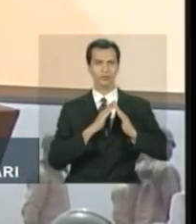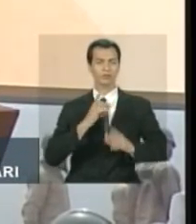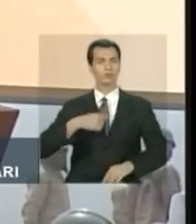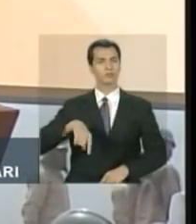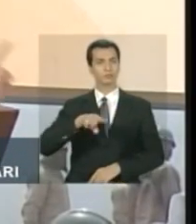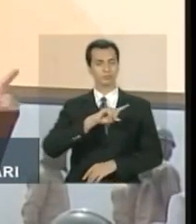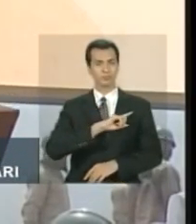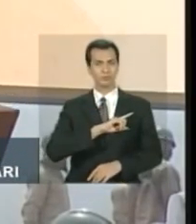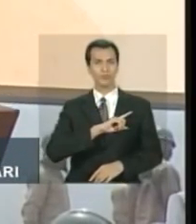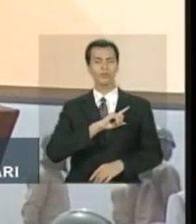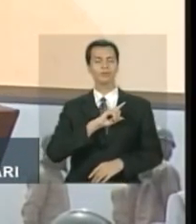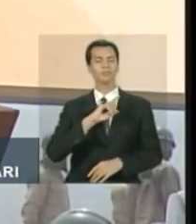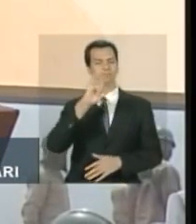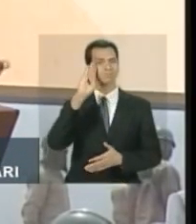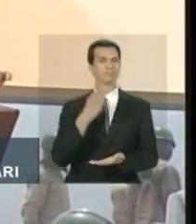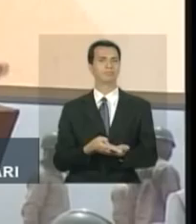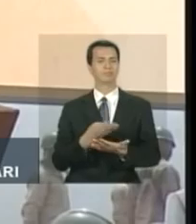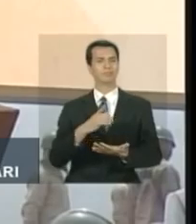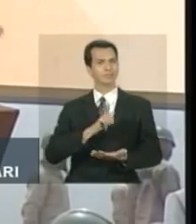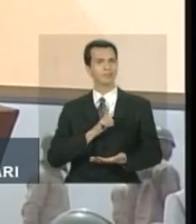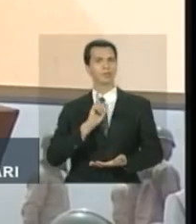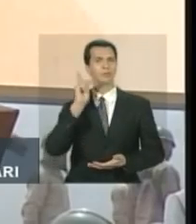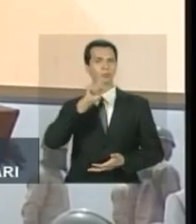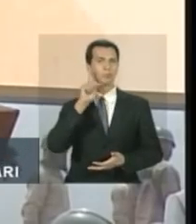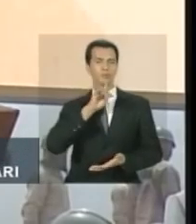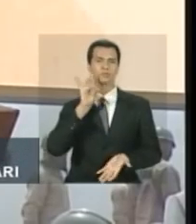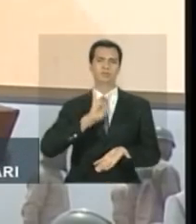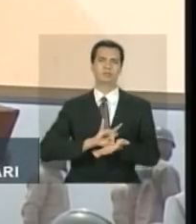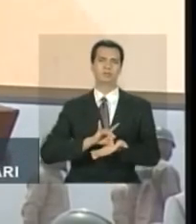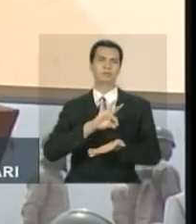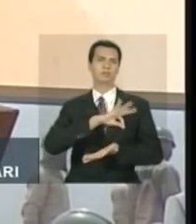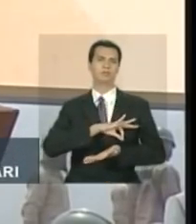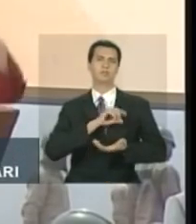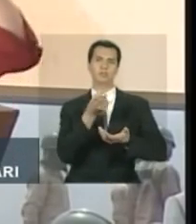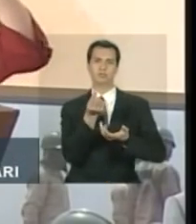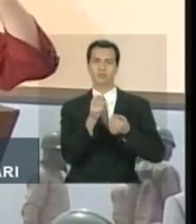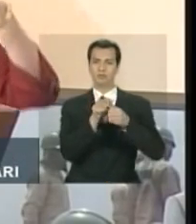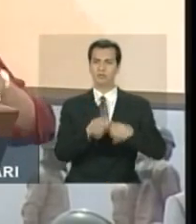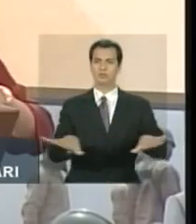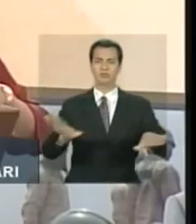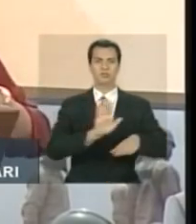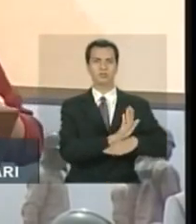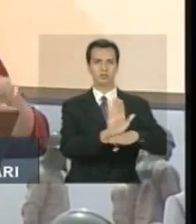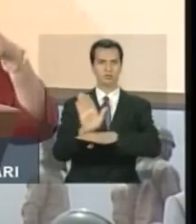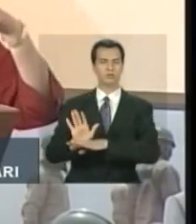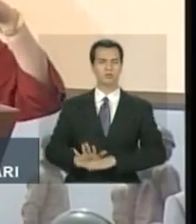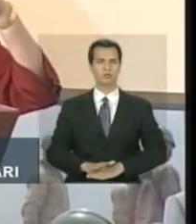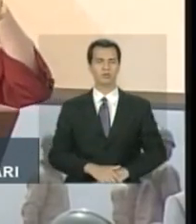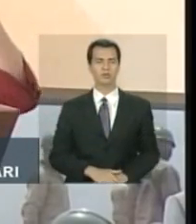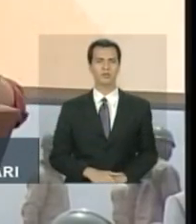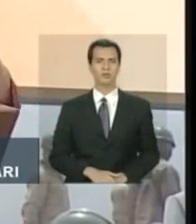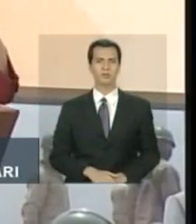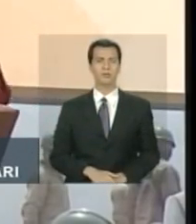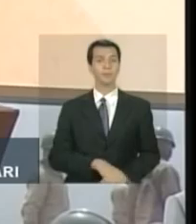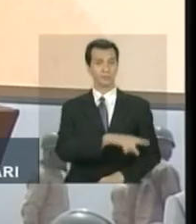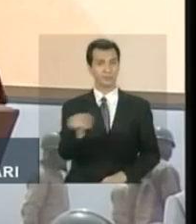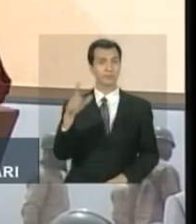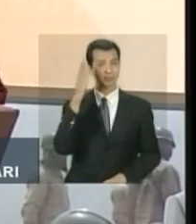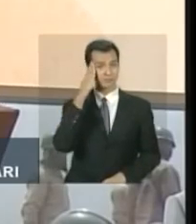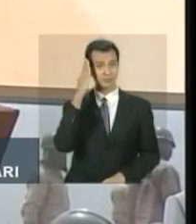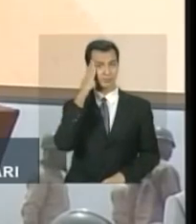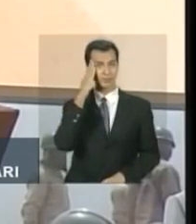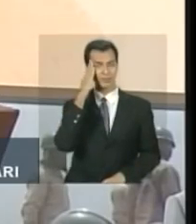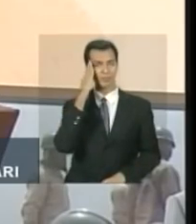nós não temos uma política de distribuição de renda. E vocês sabem, a coisa que